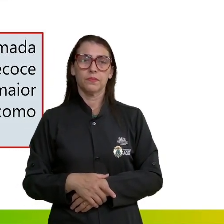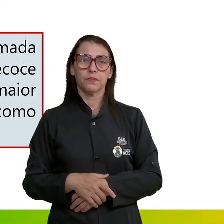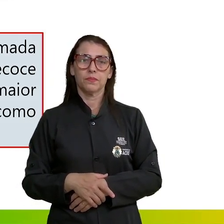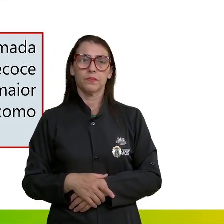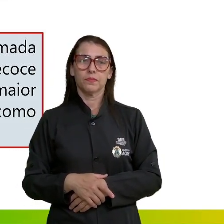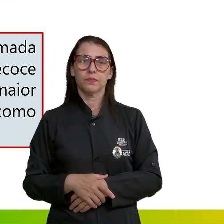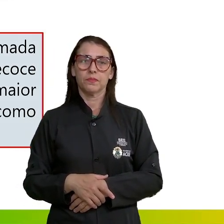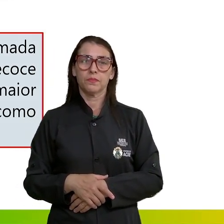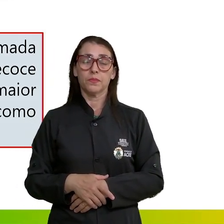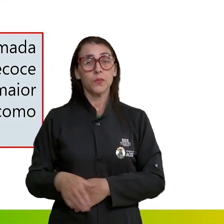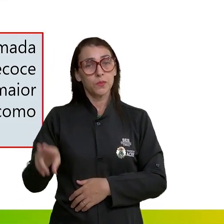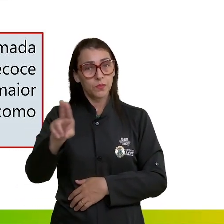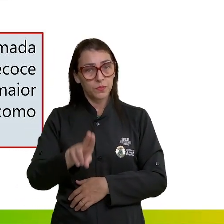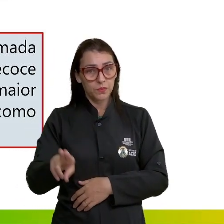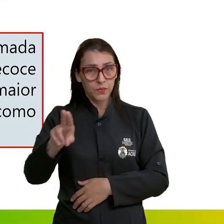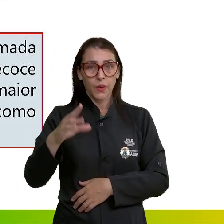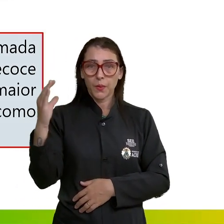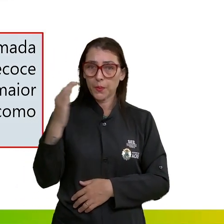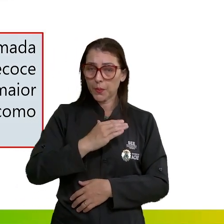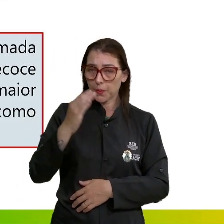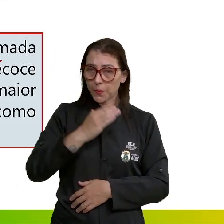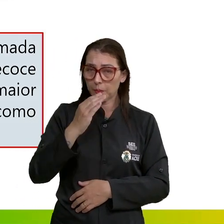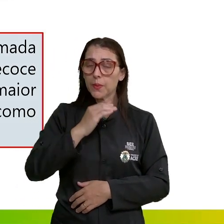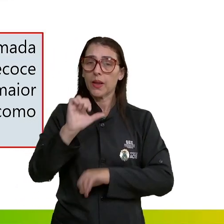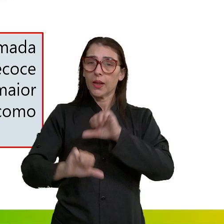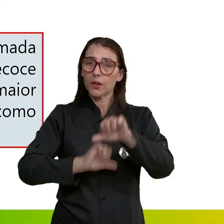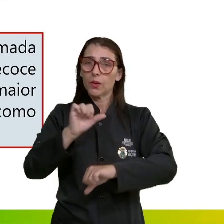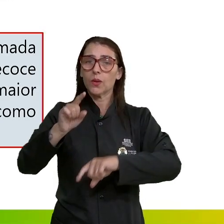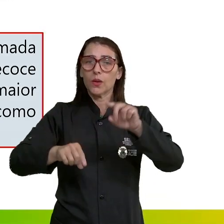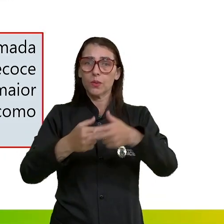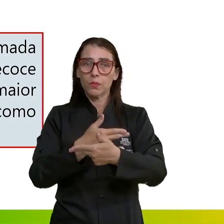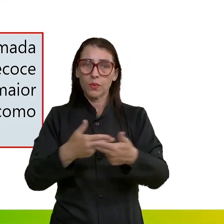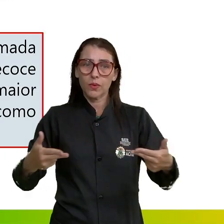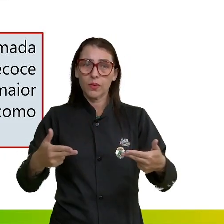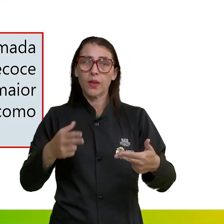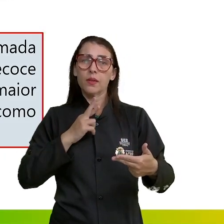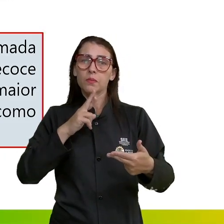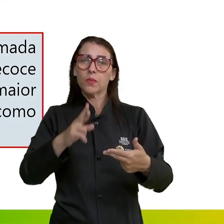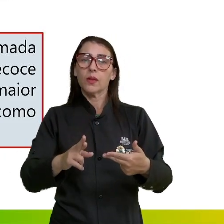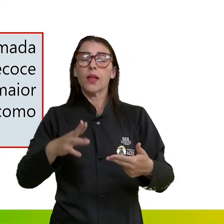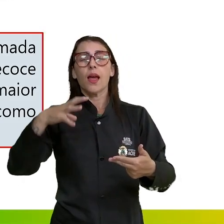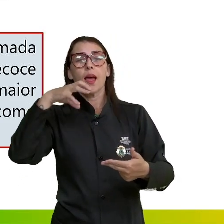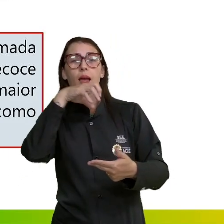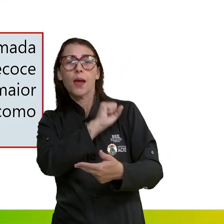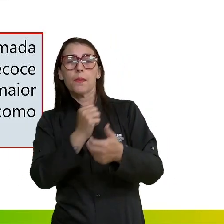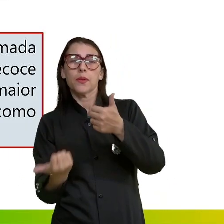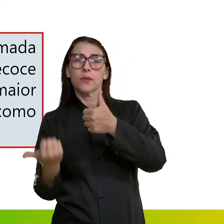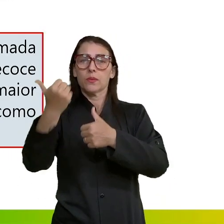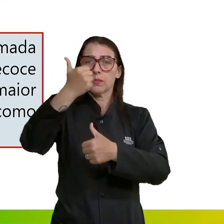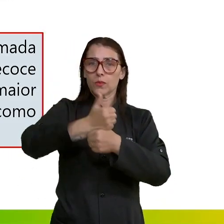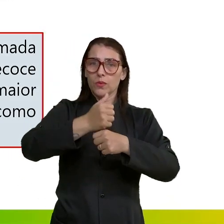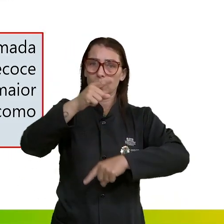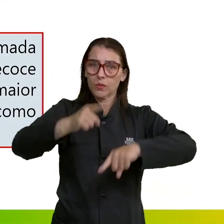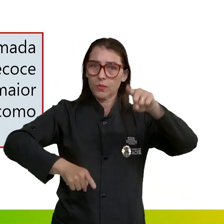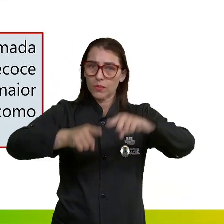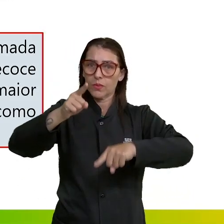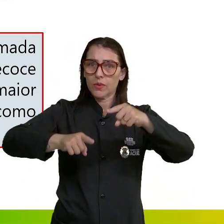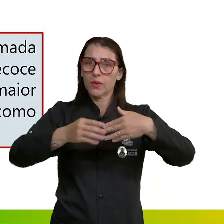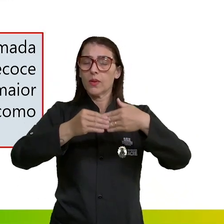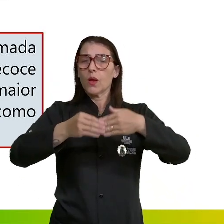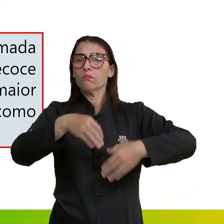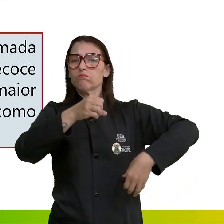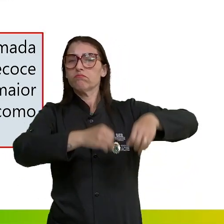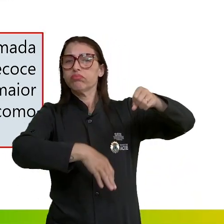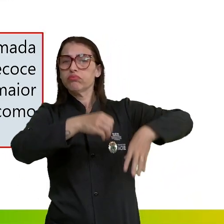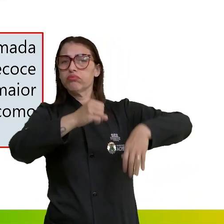Comentário, a lógica do consumismo acelerado e da obsolescência programada resulta na rápida substituição de produtos, o que